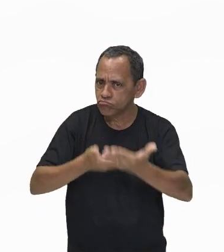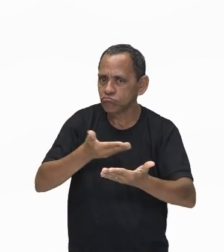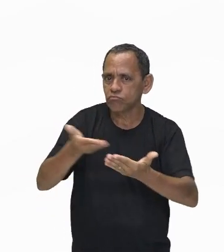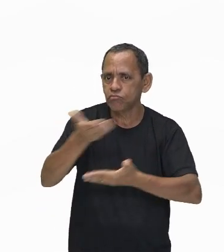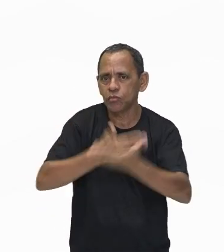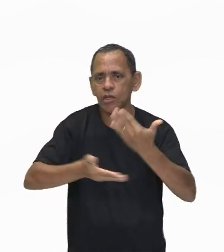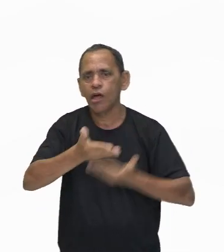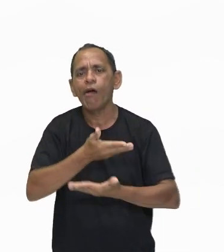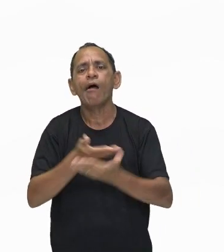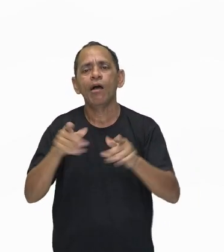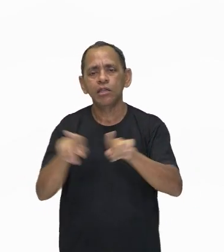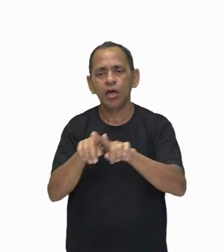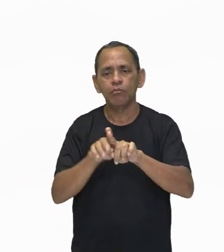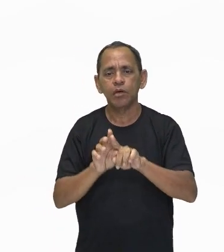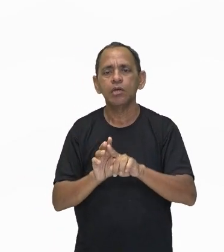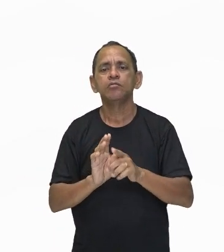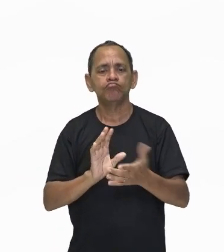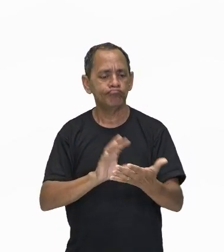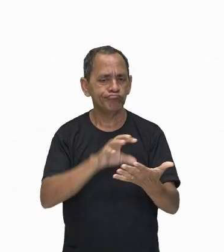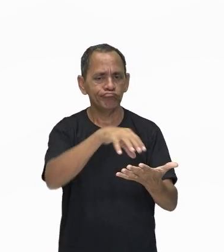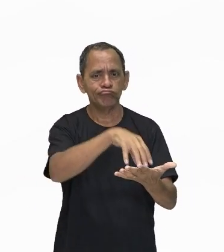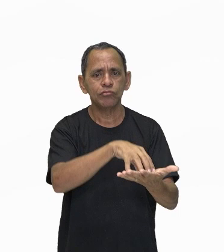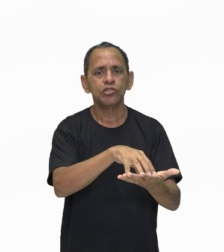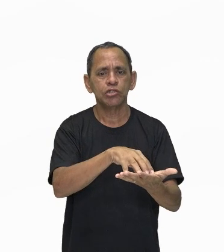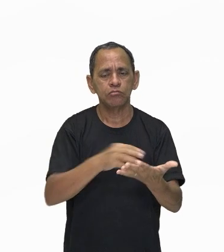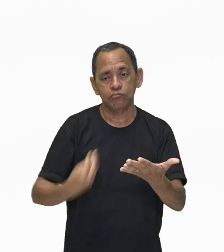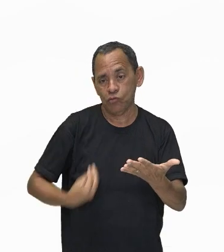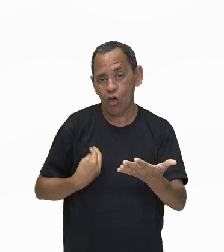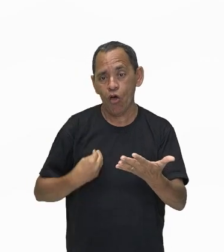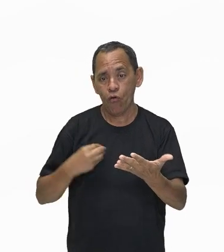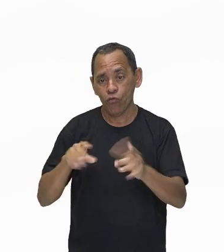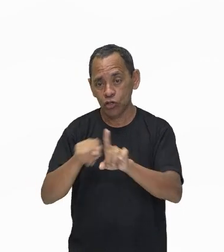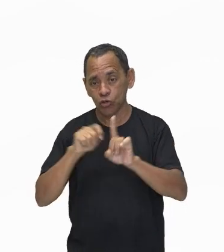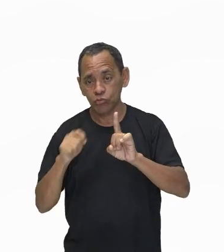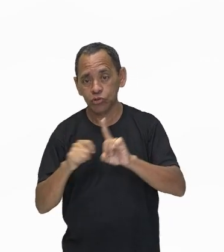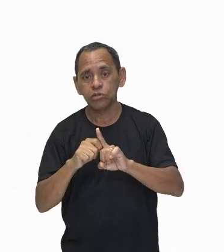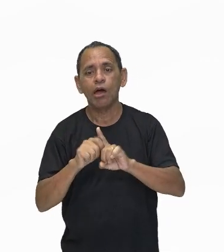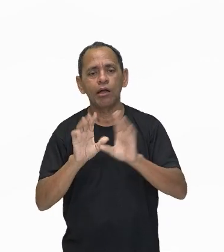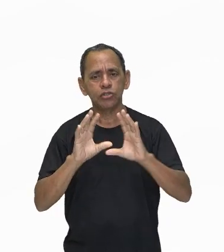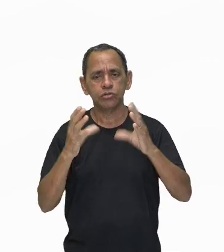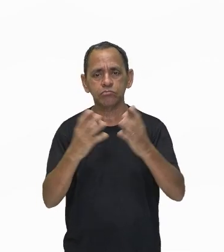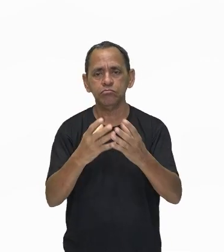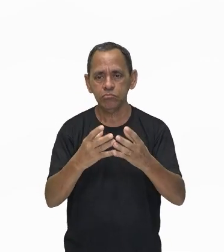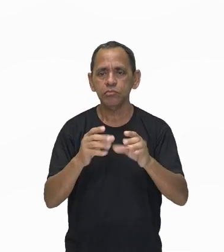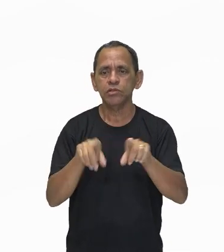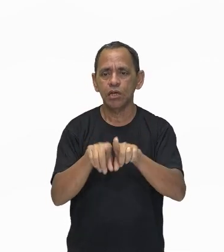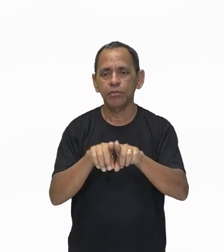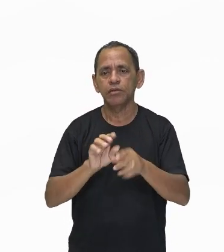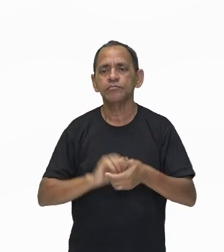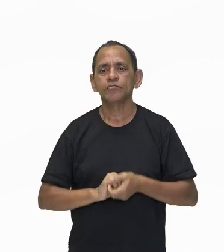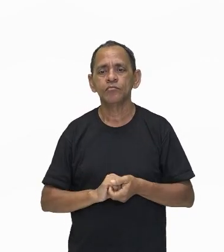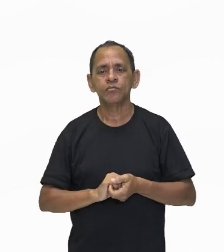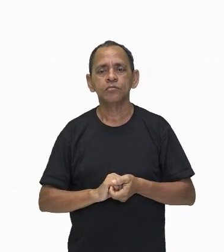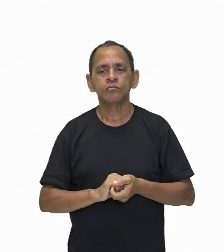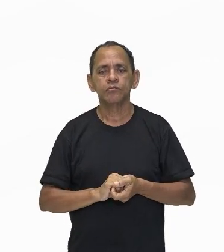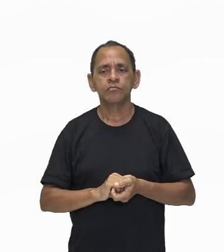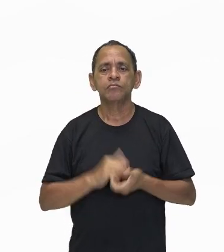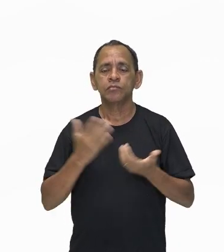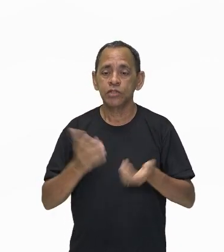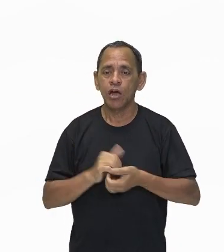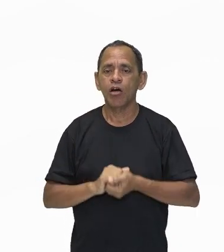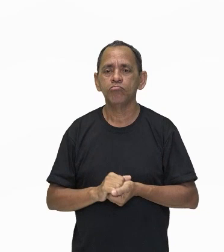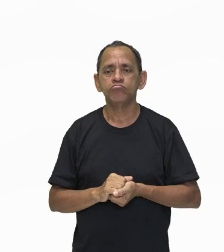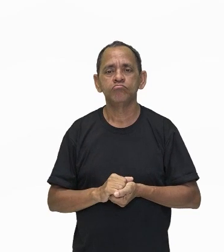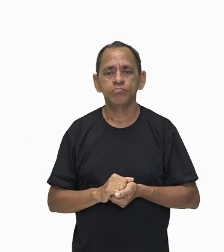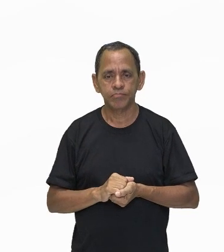centro para a vida em comunidade. Então, a gente já deixa, já faz aí, essa